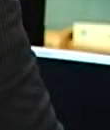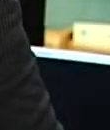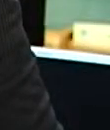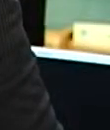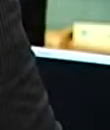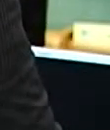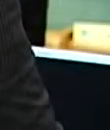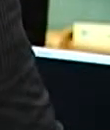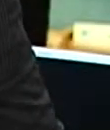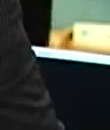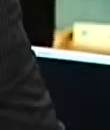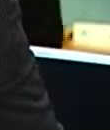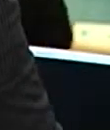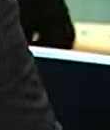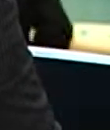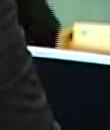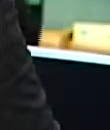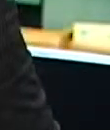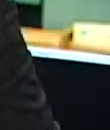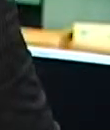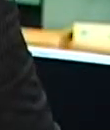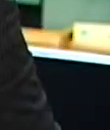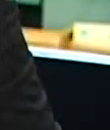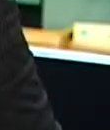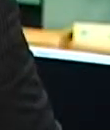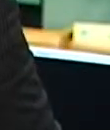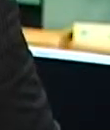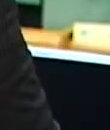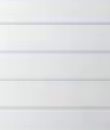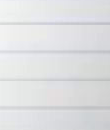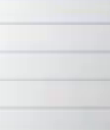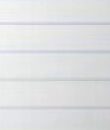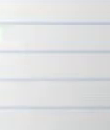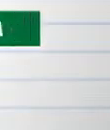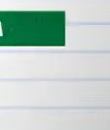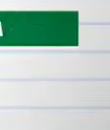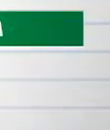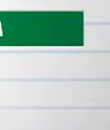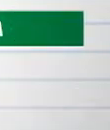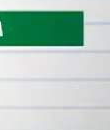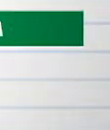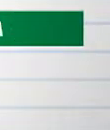O Sessões em Pauta irá para um breve intervalo. Voltamos em instantes.